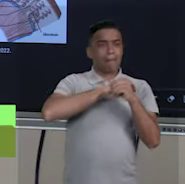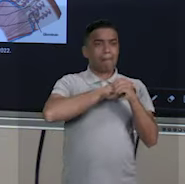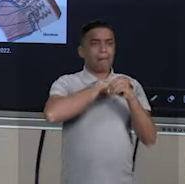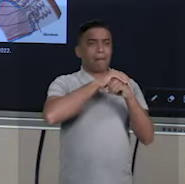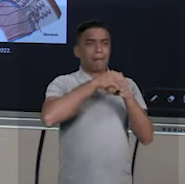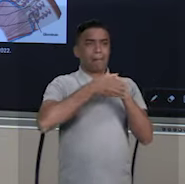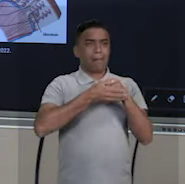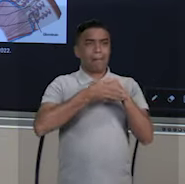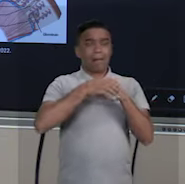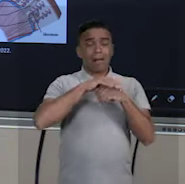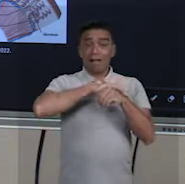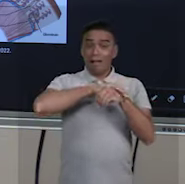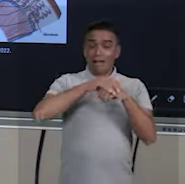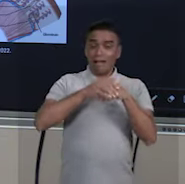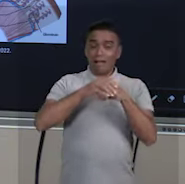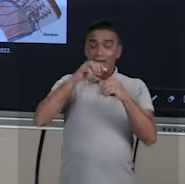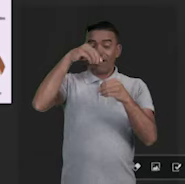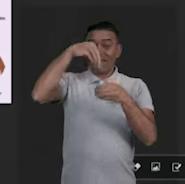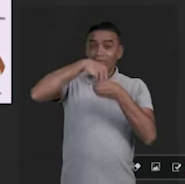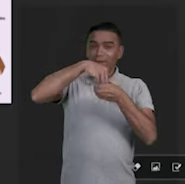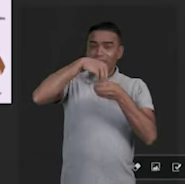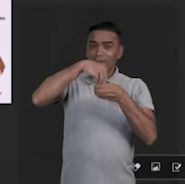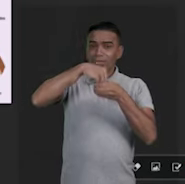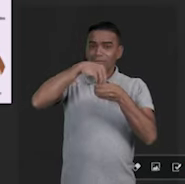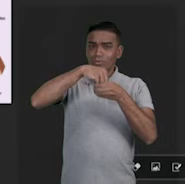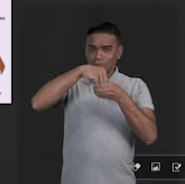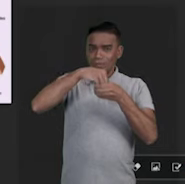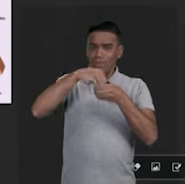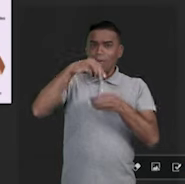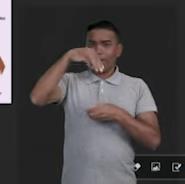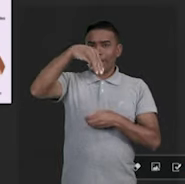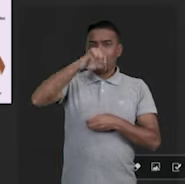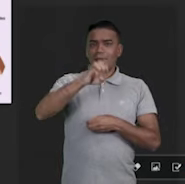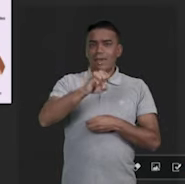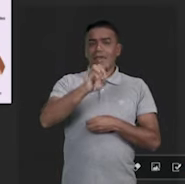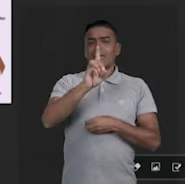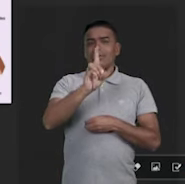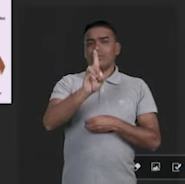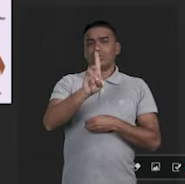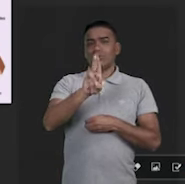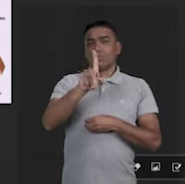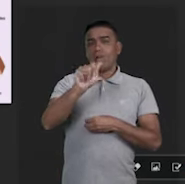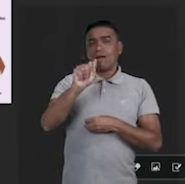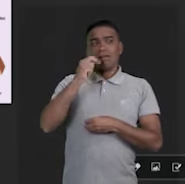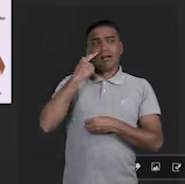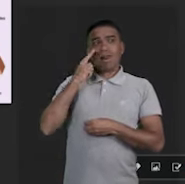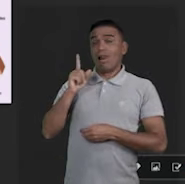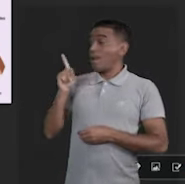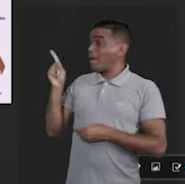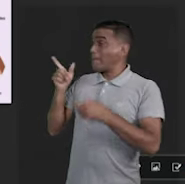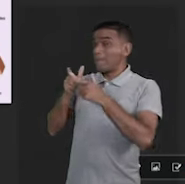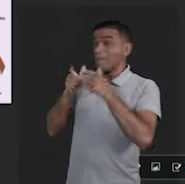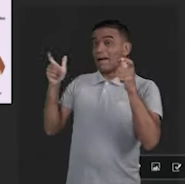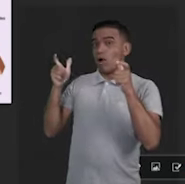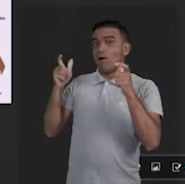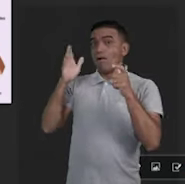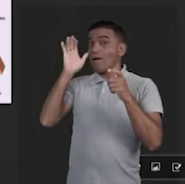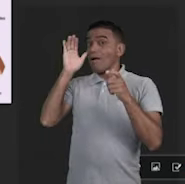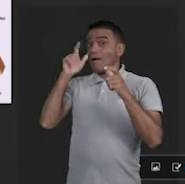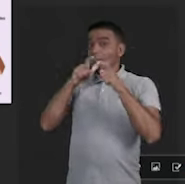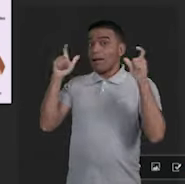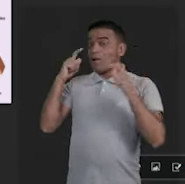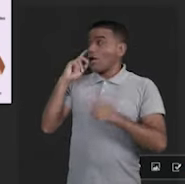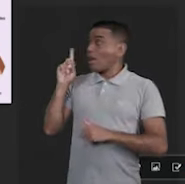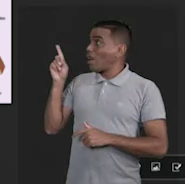Essa região de medula, se a gente pega aqui, ó, e leva ela em maior aumento, a gente vai ver o